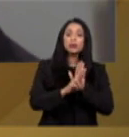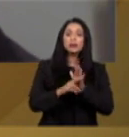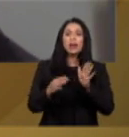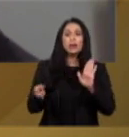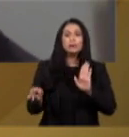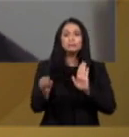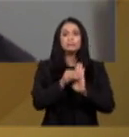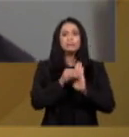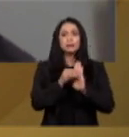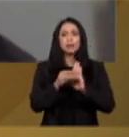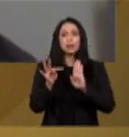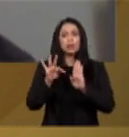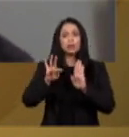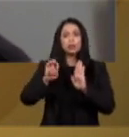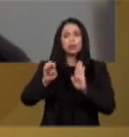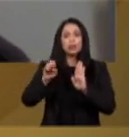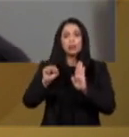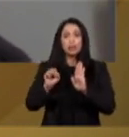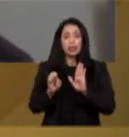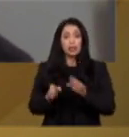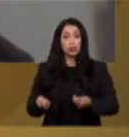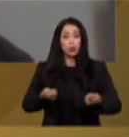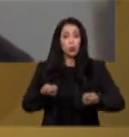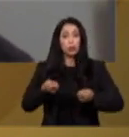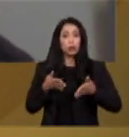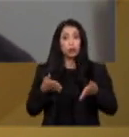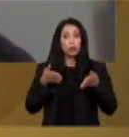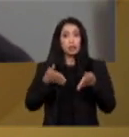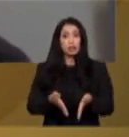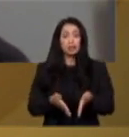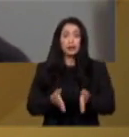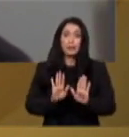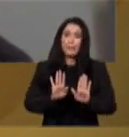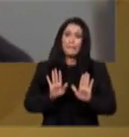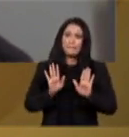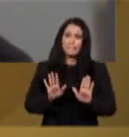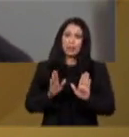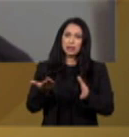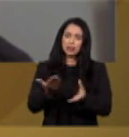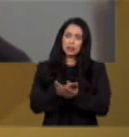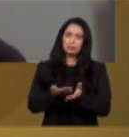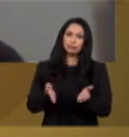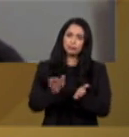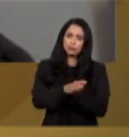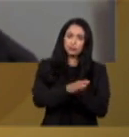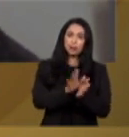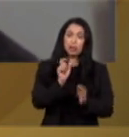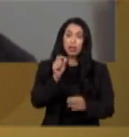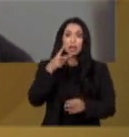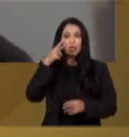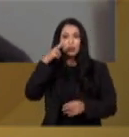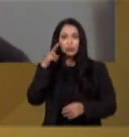fixação de teses no controle concentrado. Mas, no caso concreto, eu até submeto ao colegiado